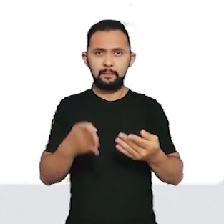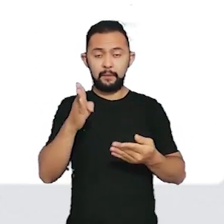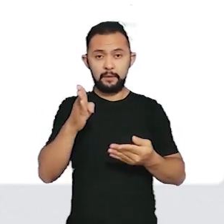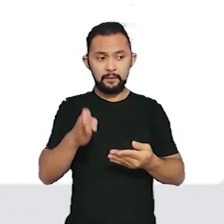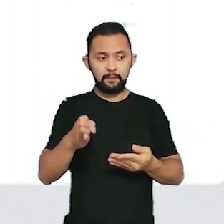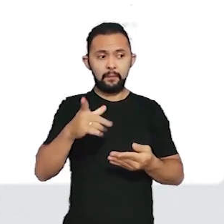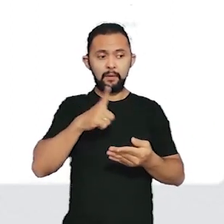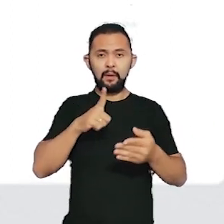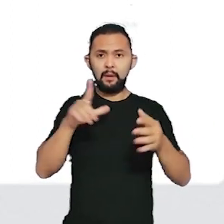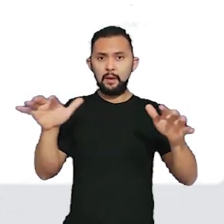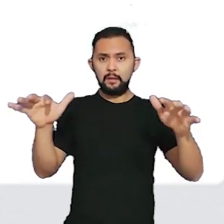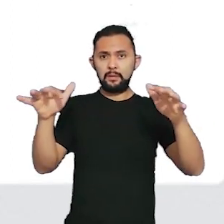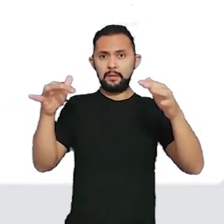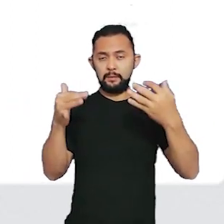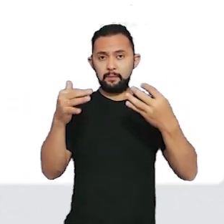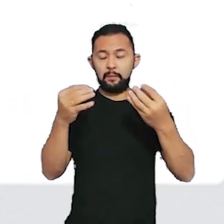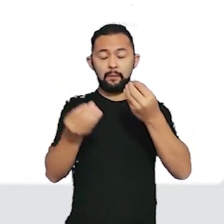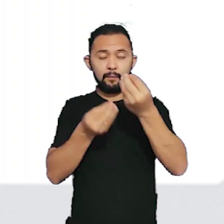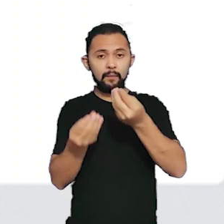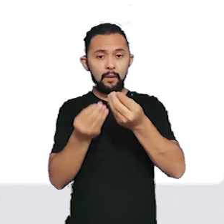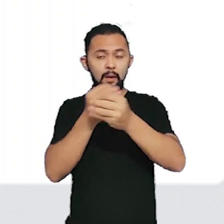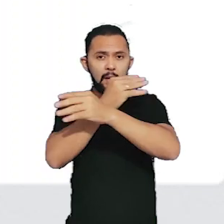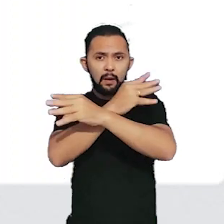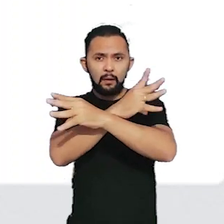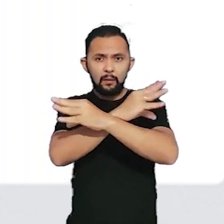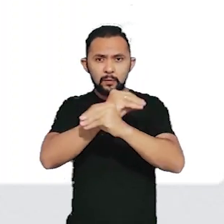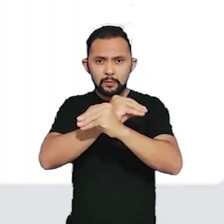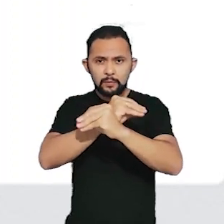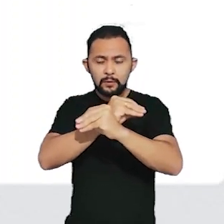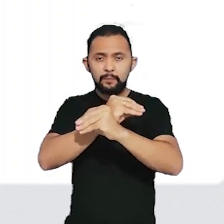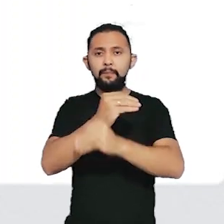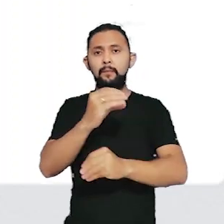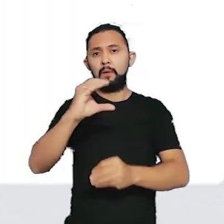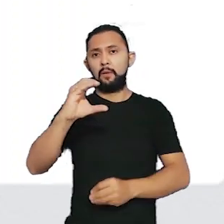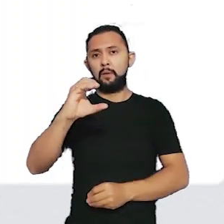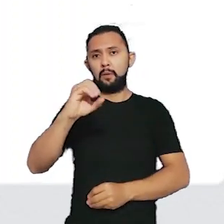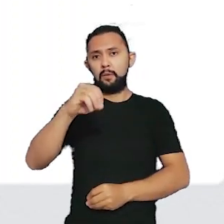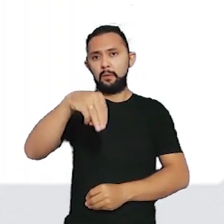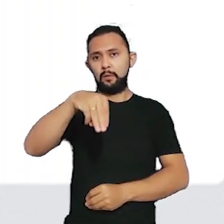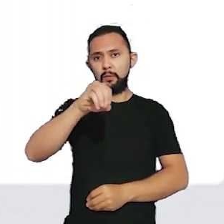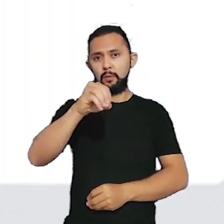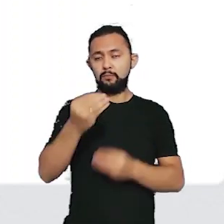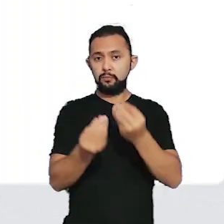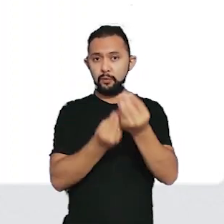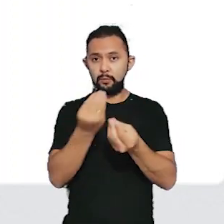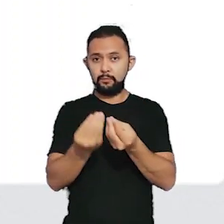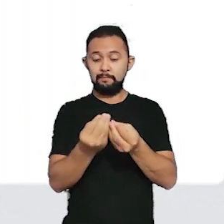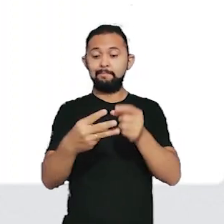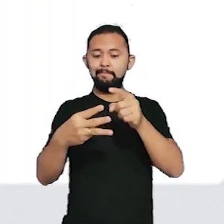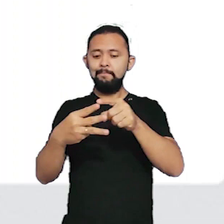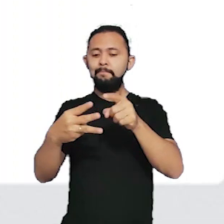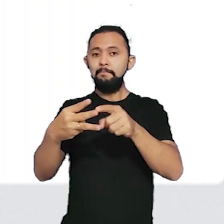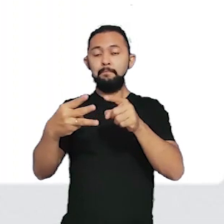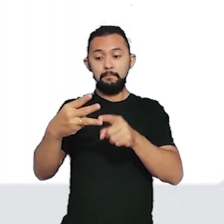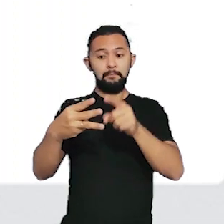para atenção na conjunção como. O como, pessoal, pode ter relação de causa, de comparação